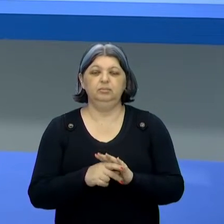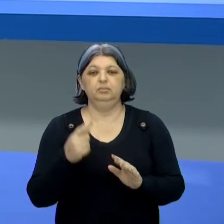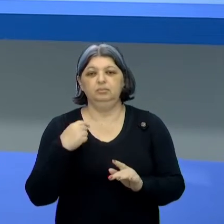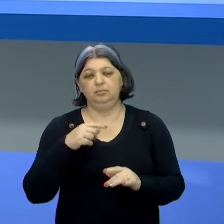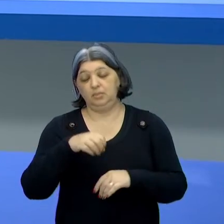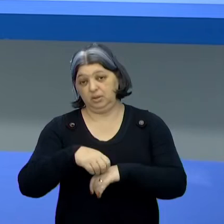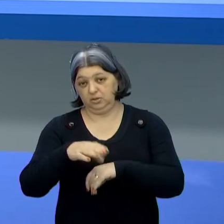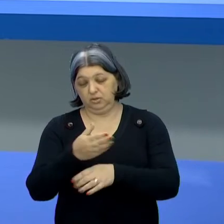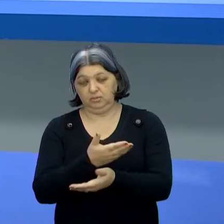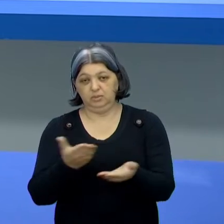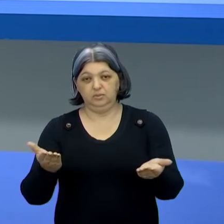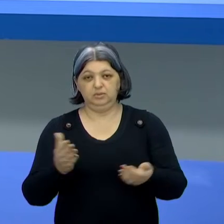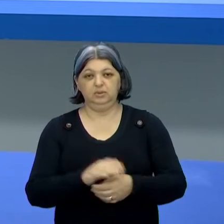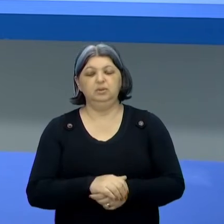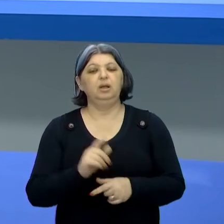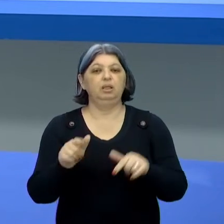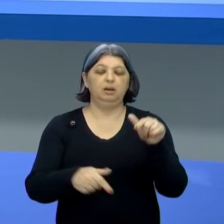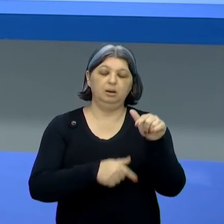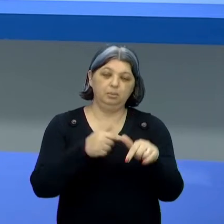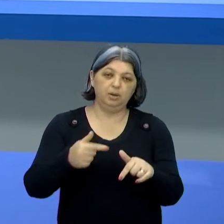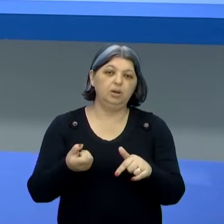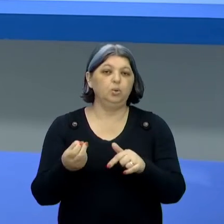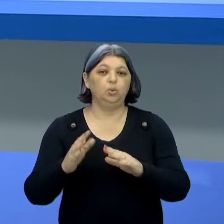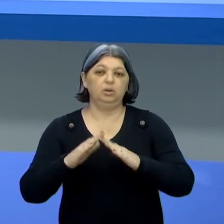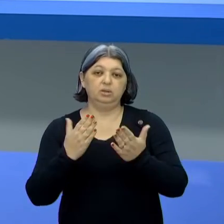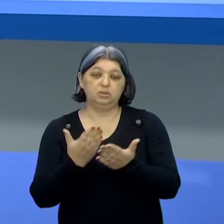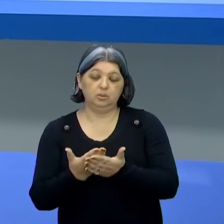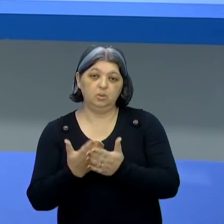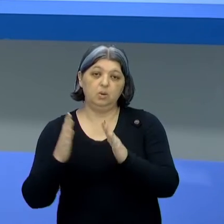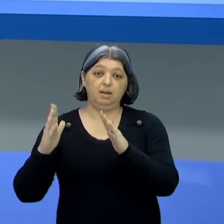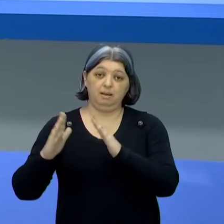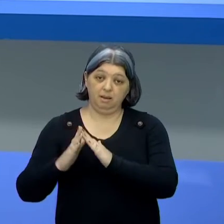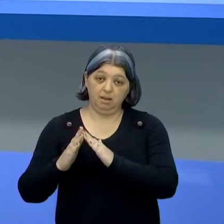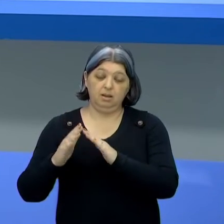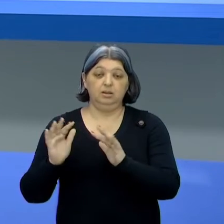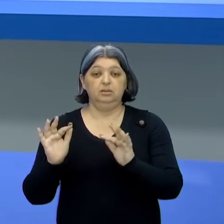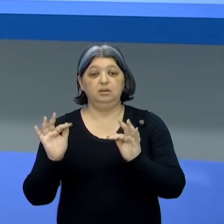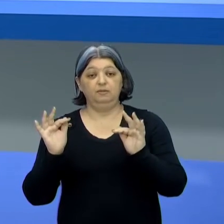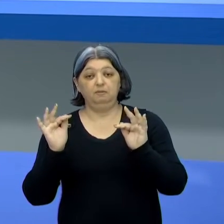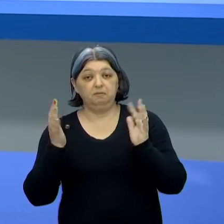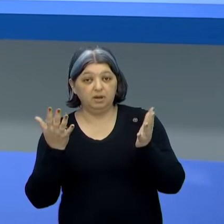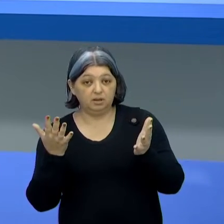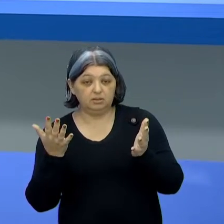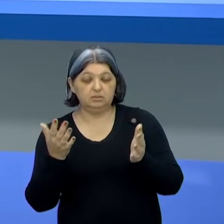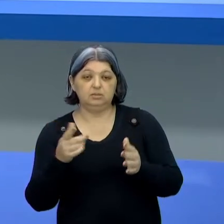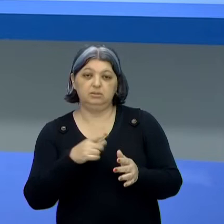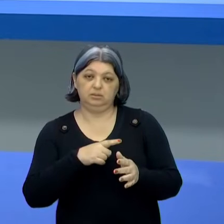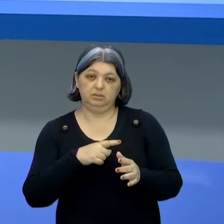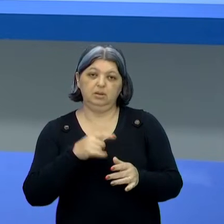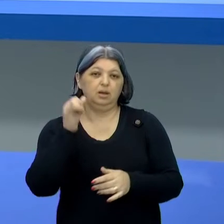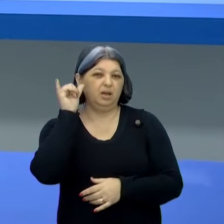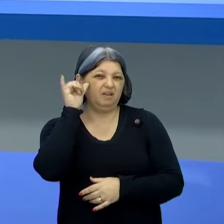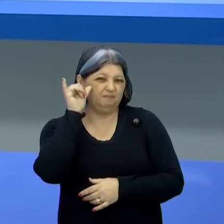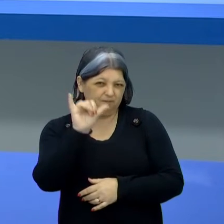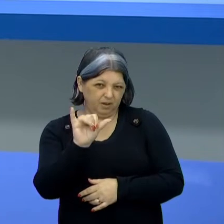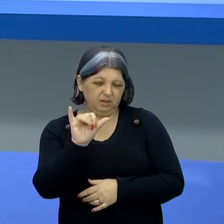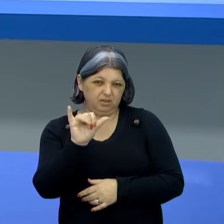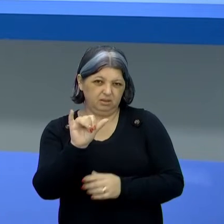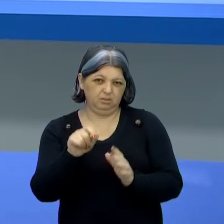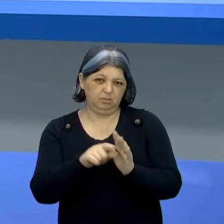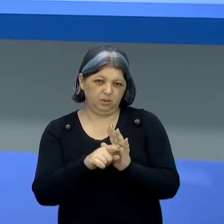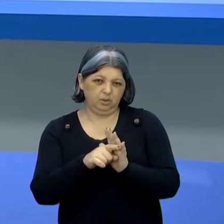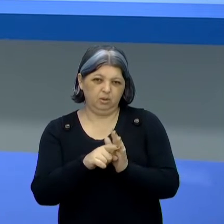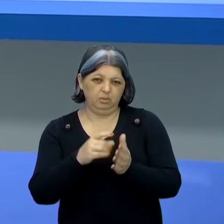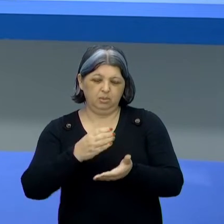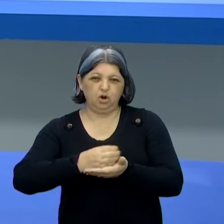você trabalha em algum lugar, ou na sua escola, casa, numa festinha, evita os copinhos